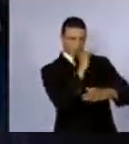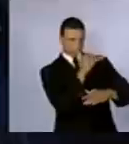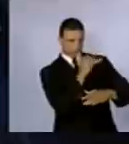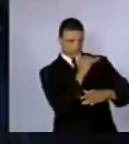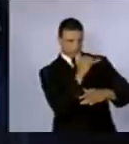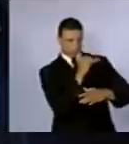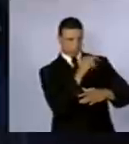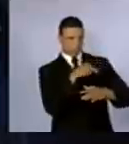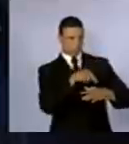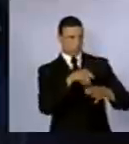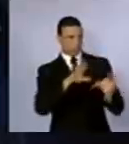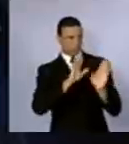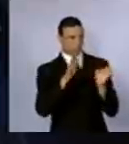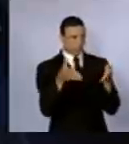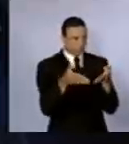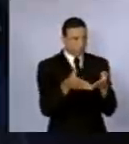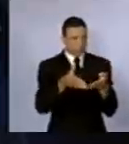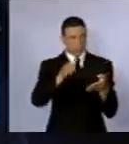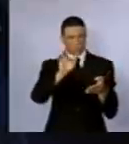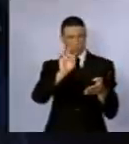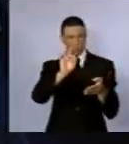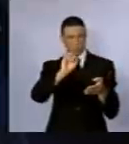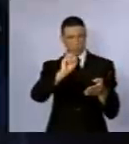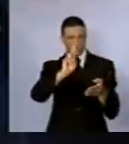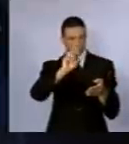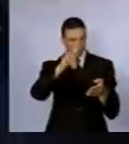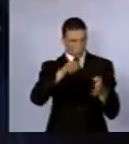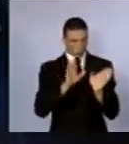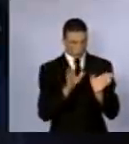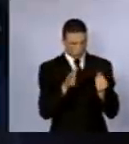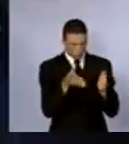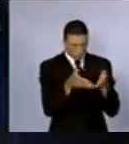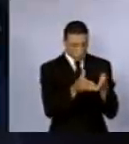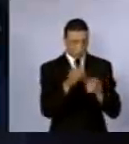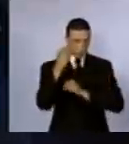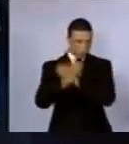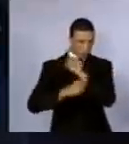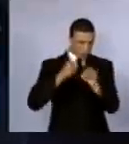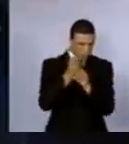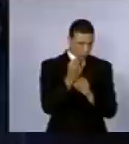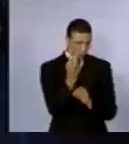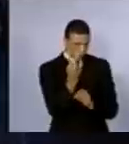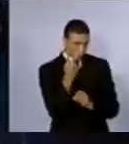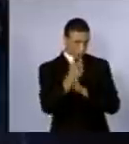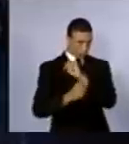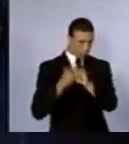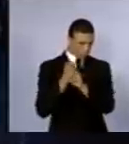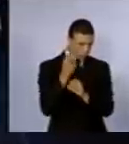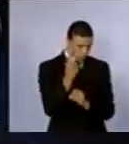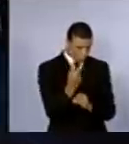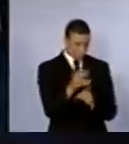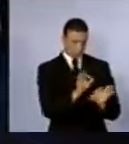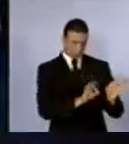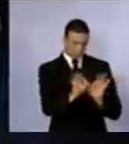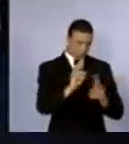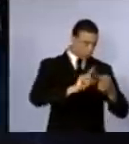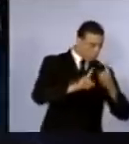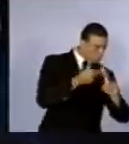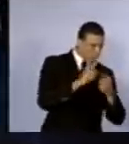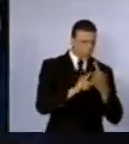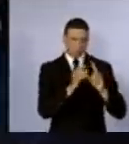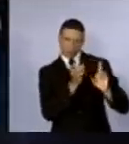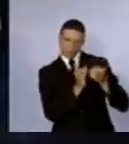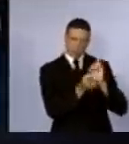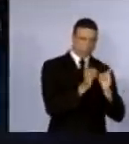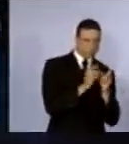existe um fórum aí nacional que é realizado a cada 2 anos, que tem discutido esse assunto da ocupação da faixa e tem